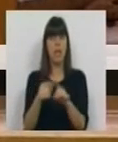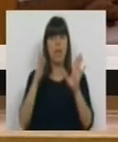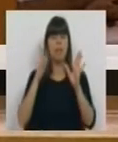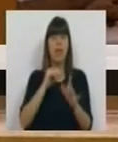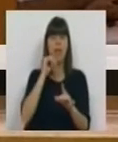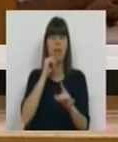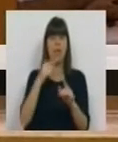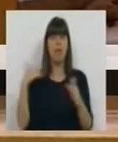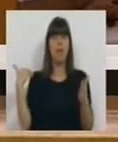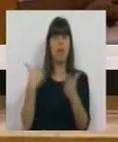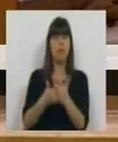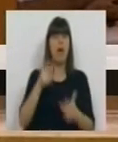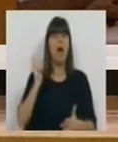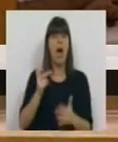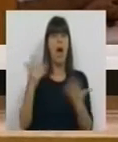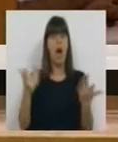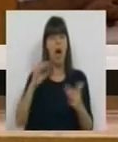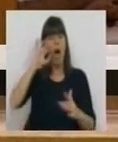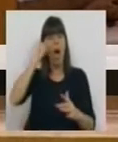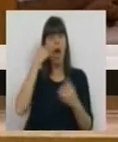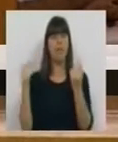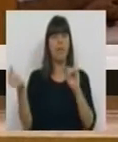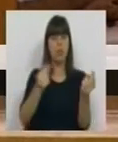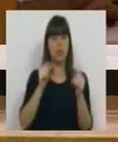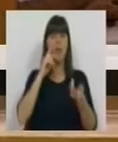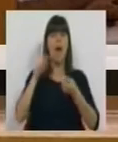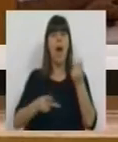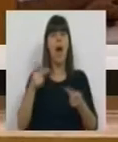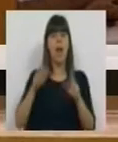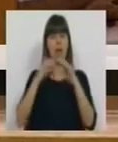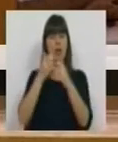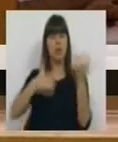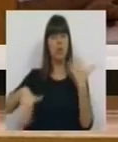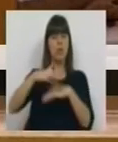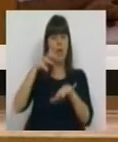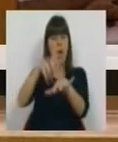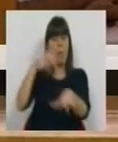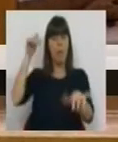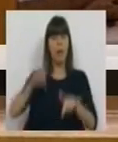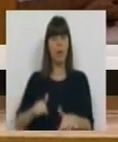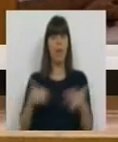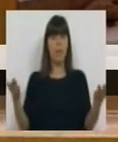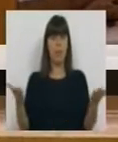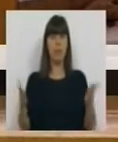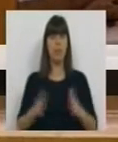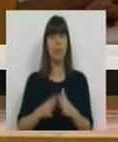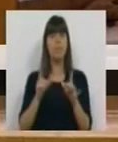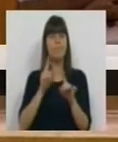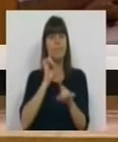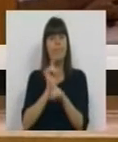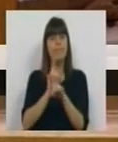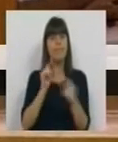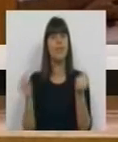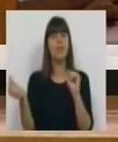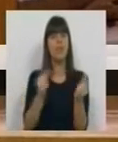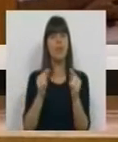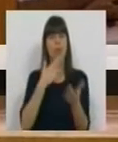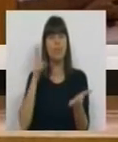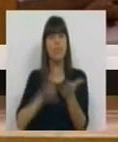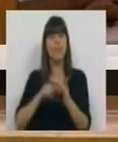tem sido, ao longo dos anos, alvo de discussão e análise na sociedade e no Parlamento, designadamente a quando das